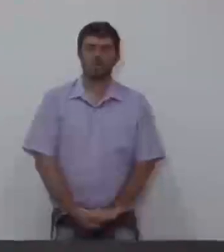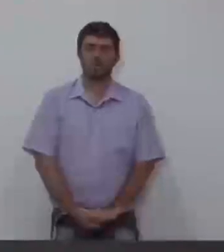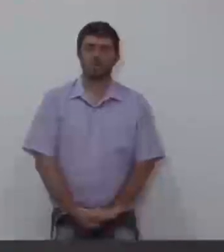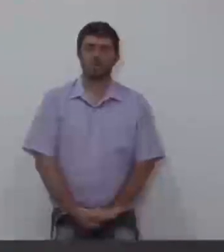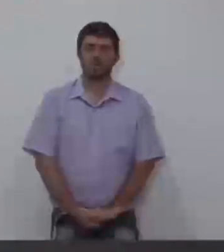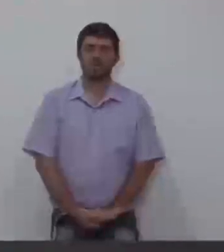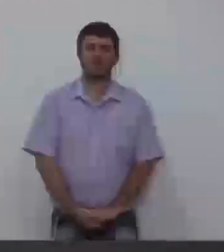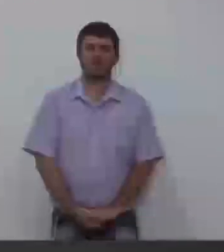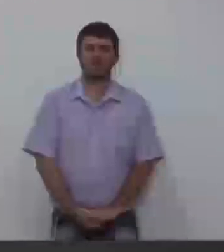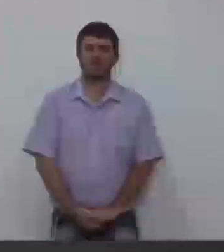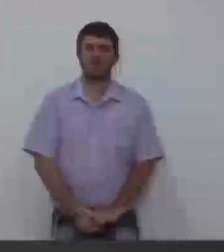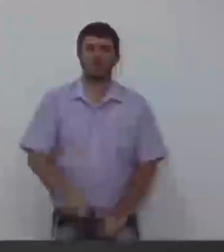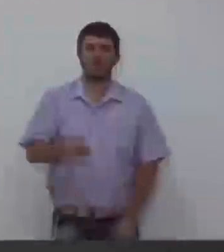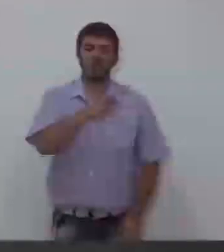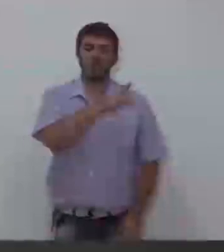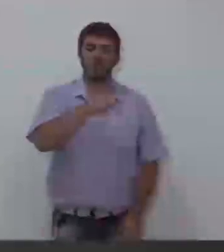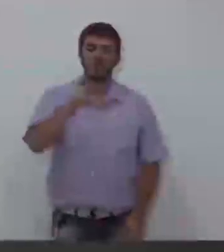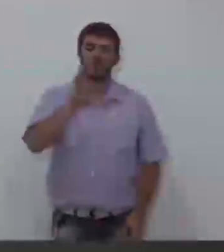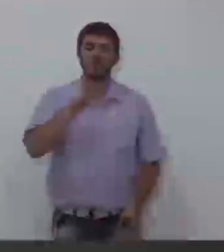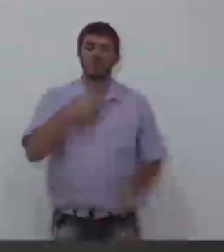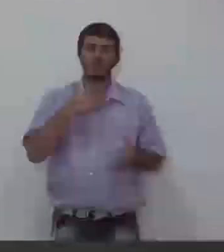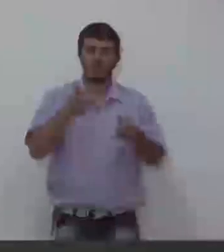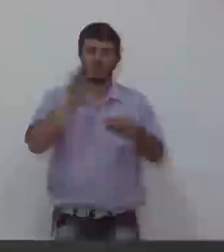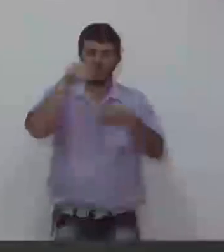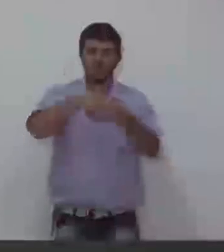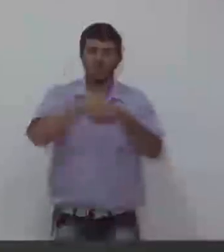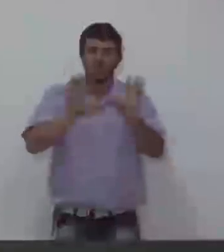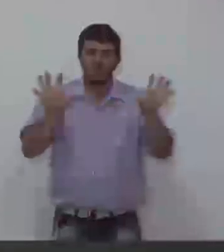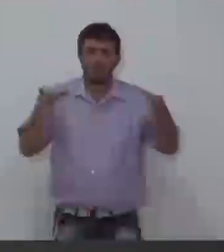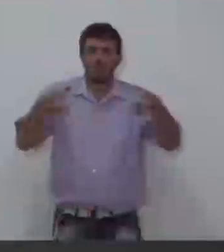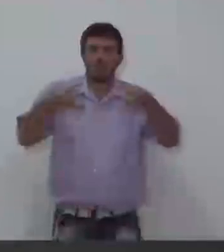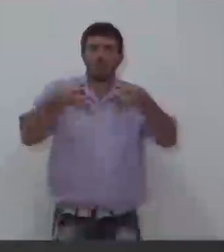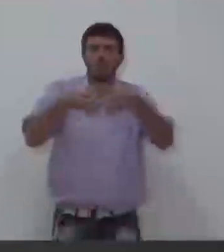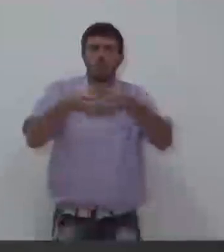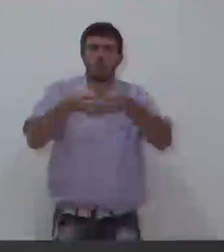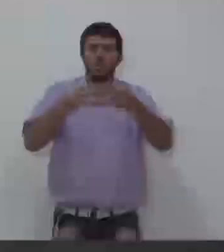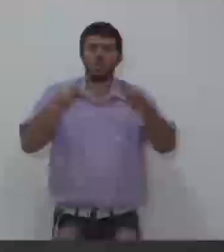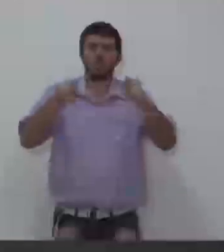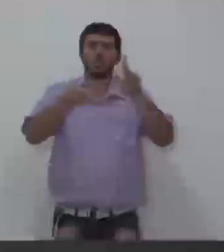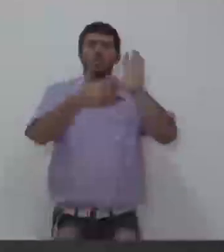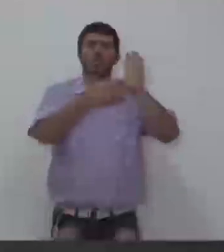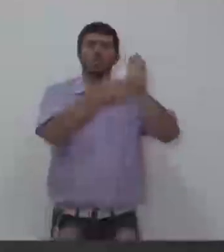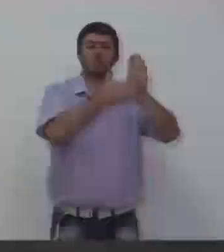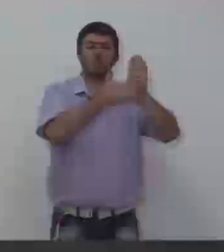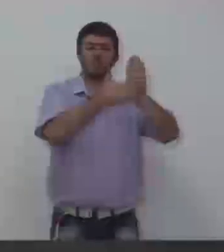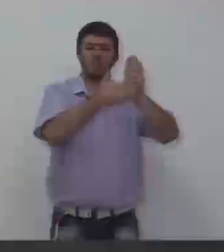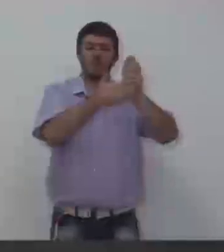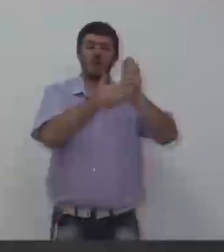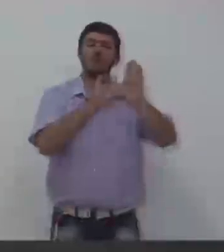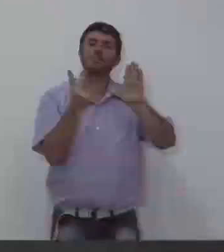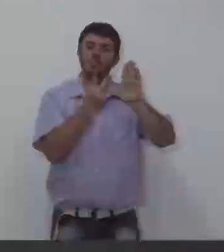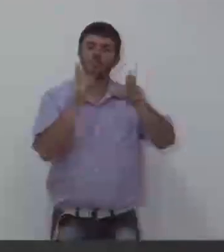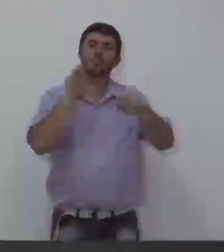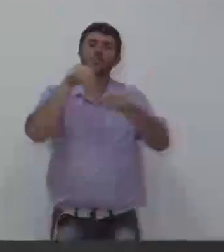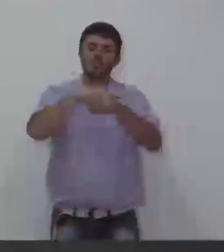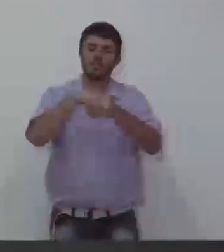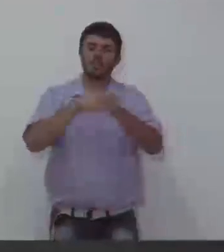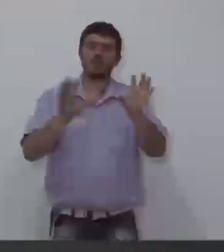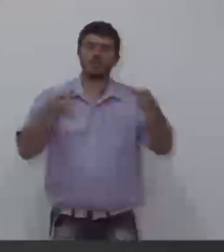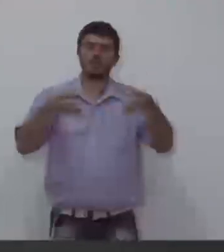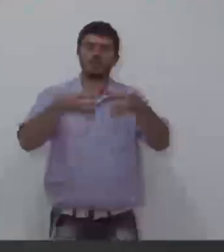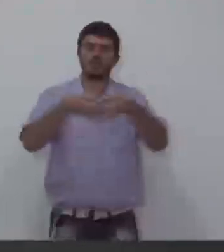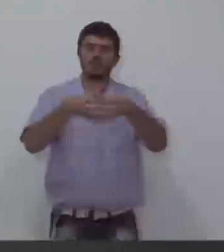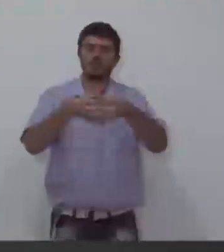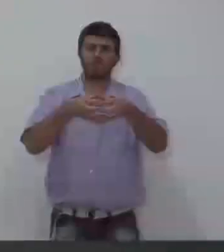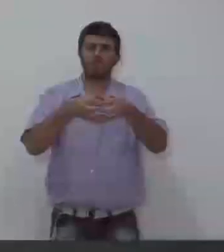Senhor presidente, solicito que seja votado englobadamente todas as moções. Serão ambas as moções serão votadas se o